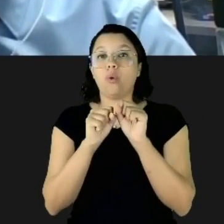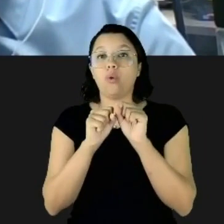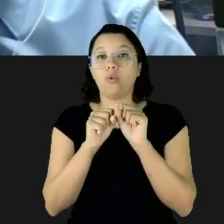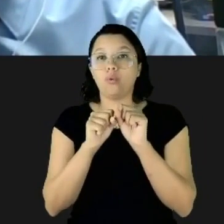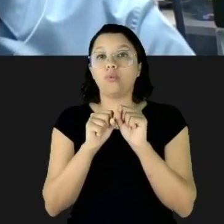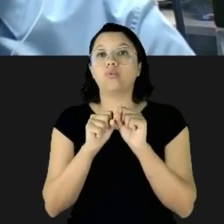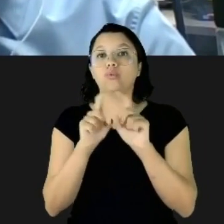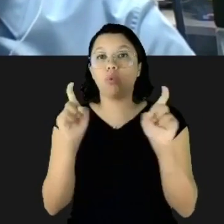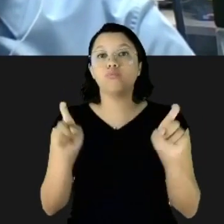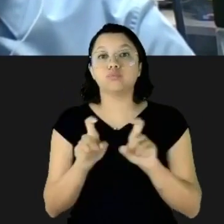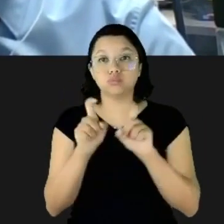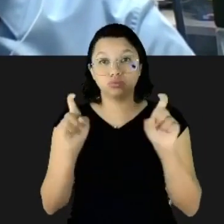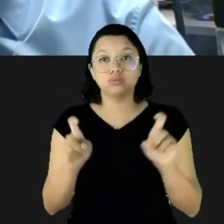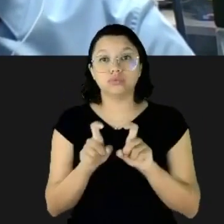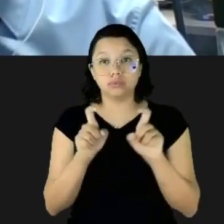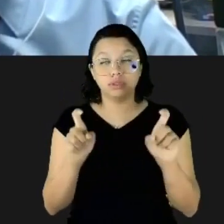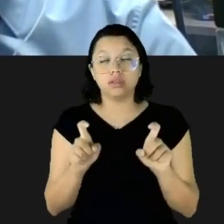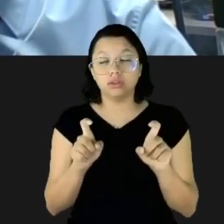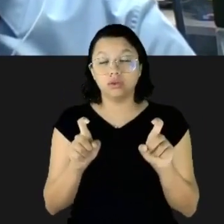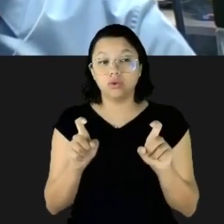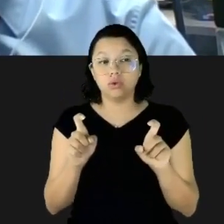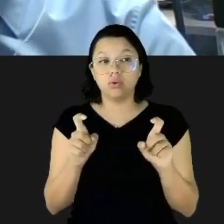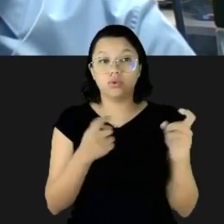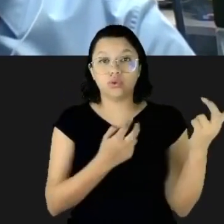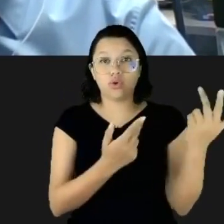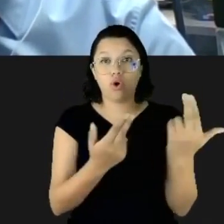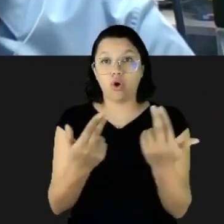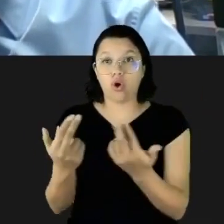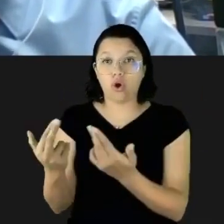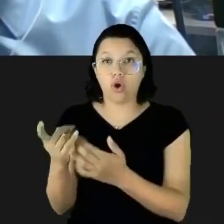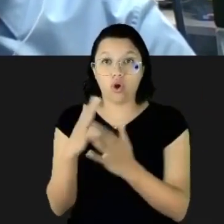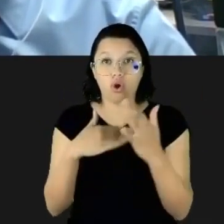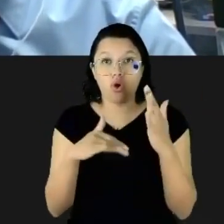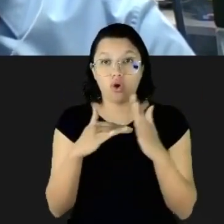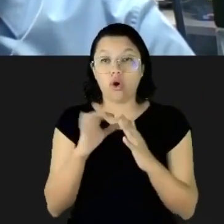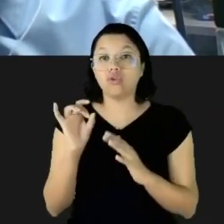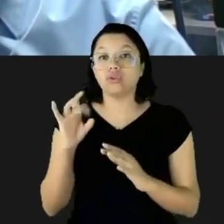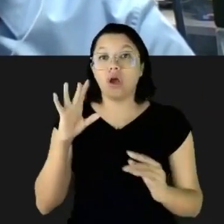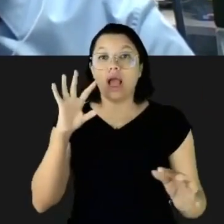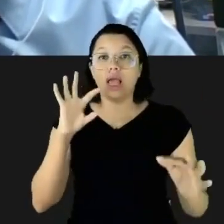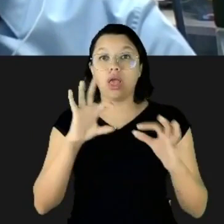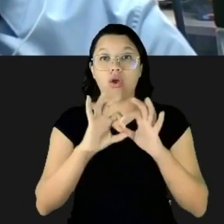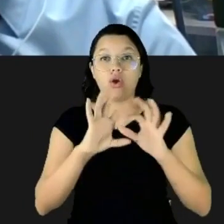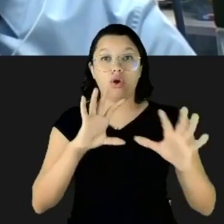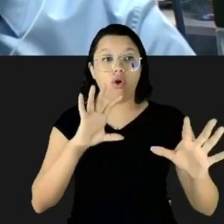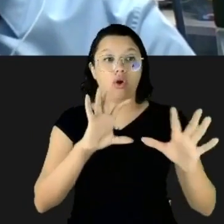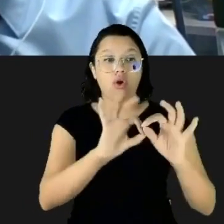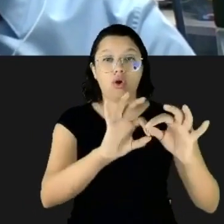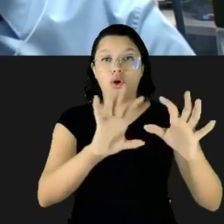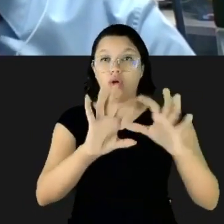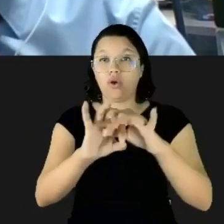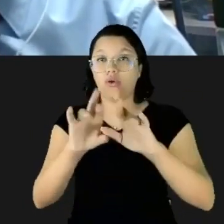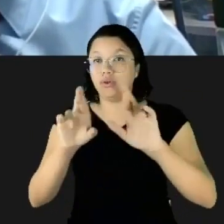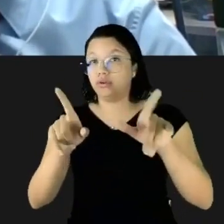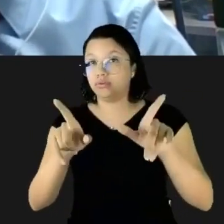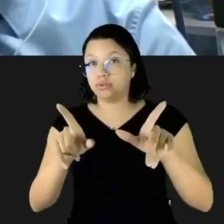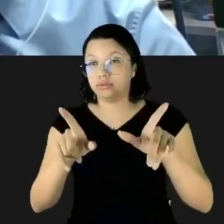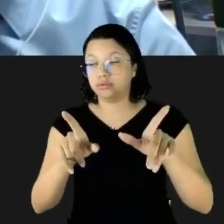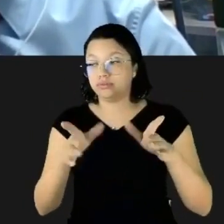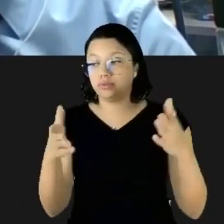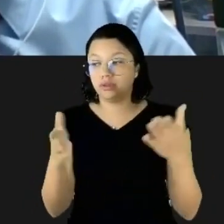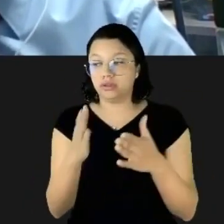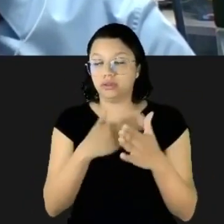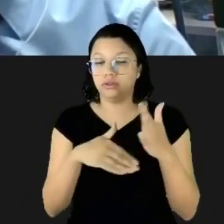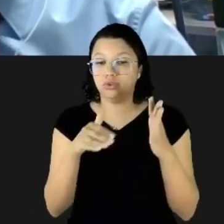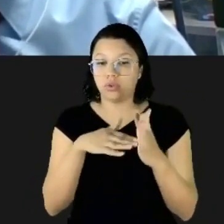estão dispostos do mesmo jeito aqui, só as ligações que estão diferentes. aqui